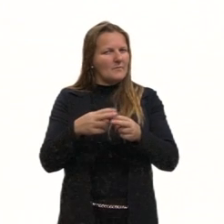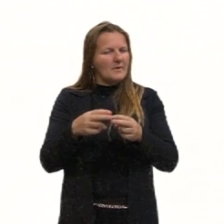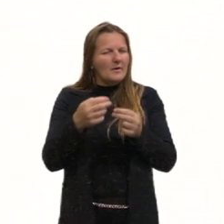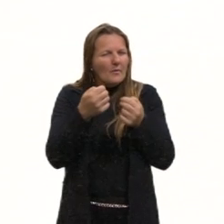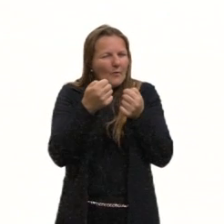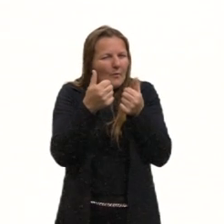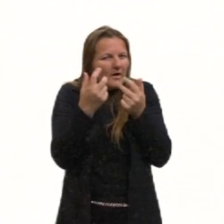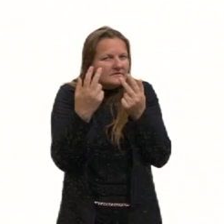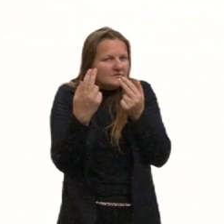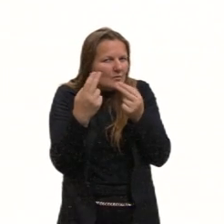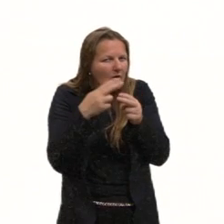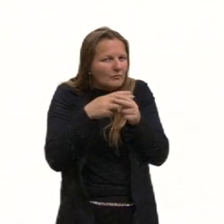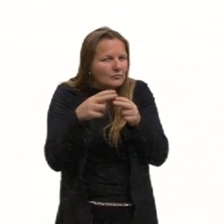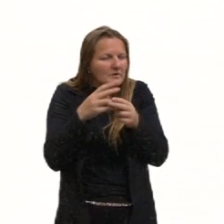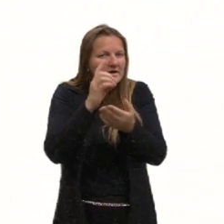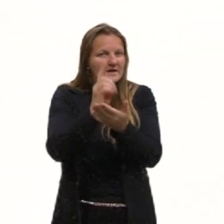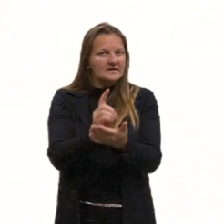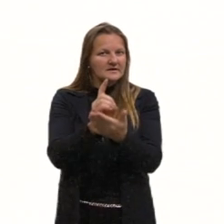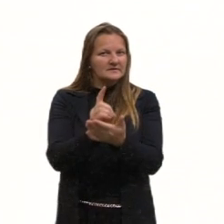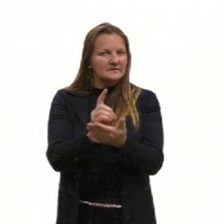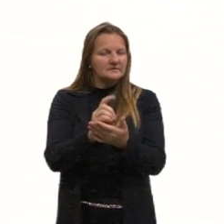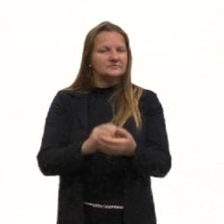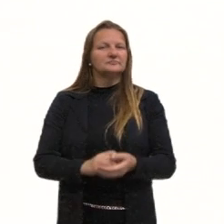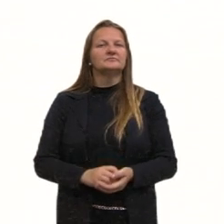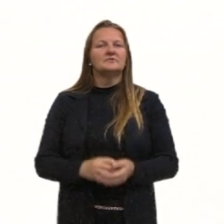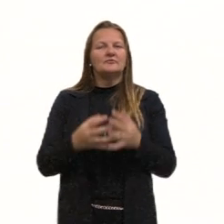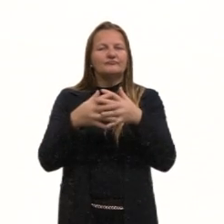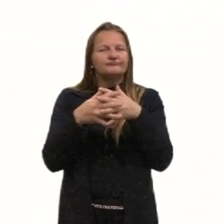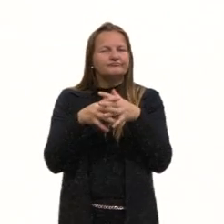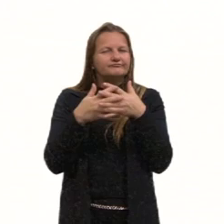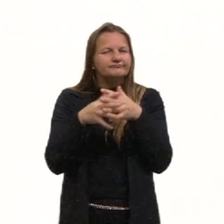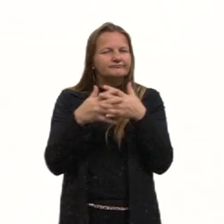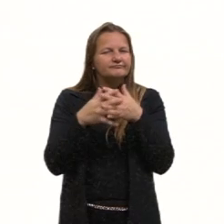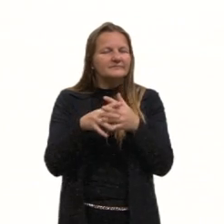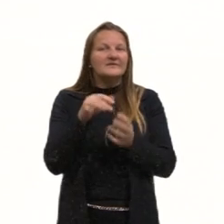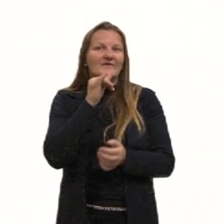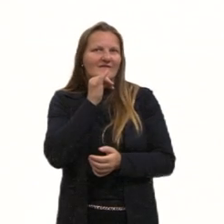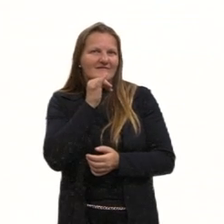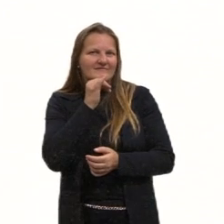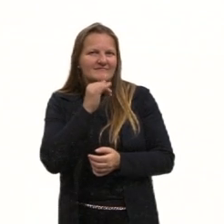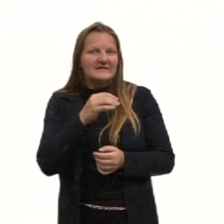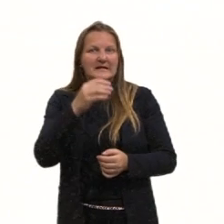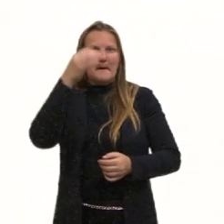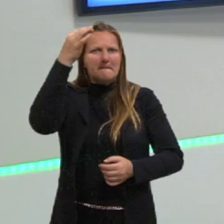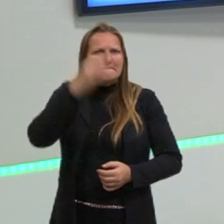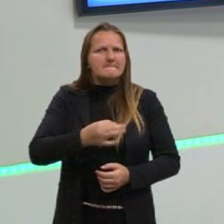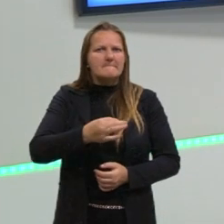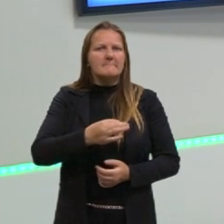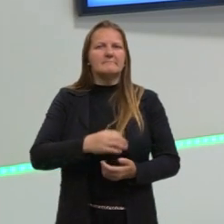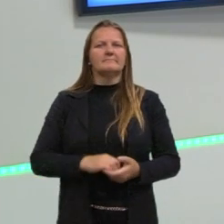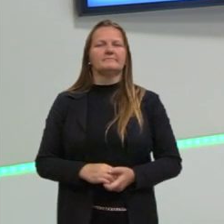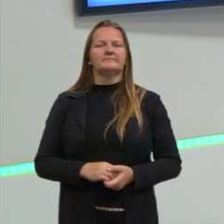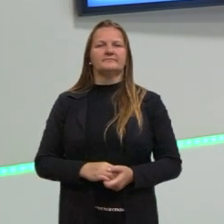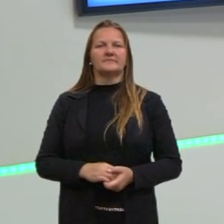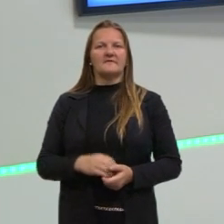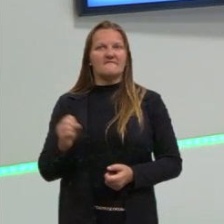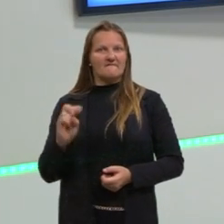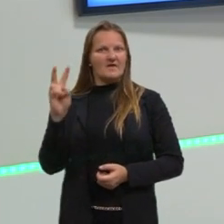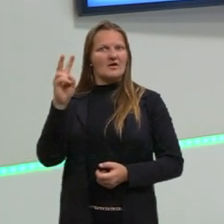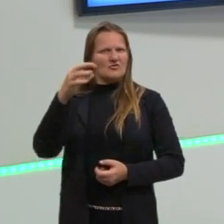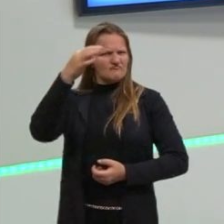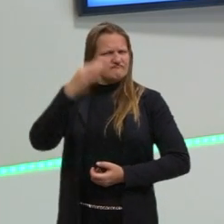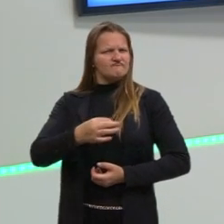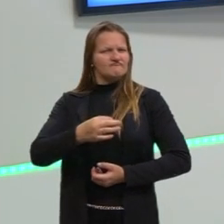similar da densidade muito similar do AAS e confundir esse teste não consegue ser um teste que validaria né se tem ou não